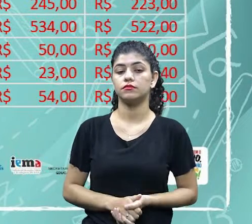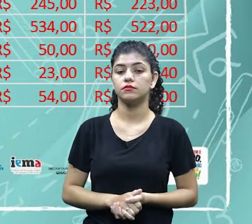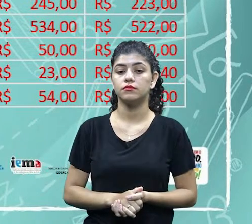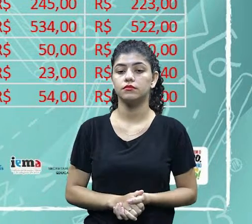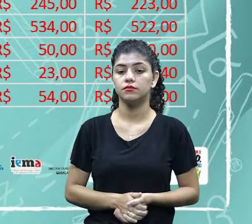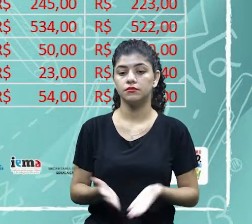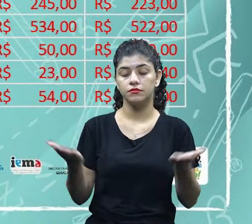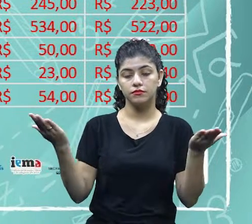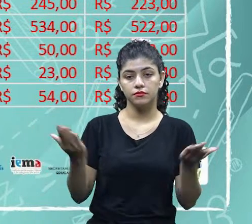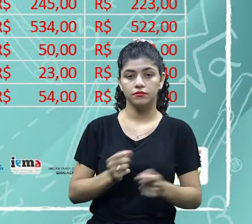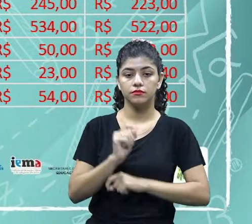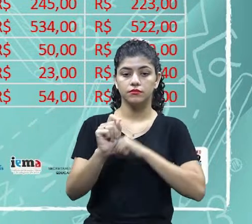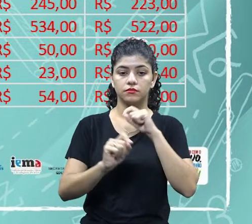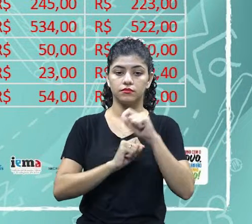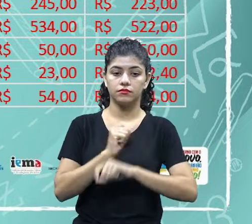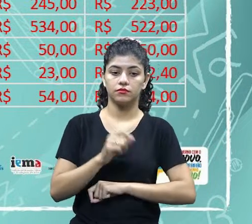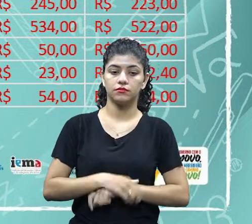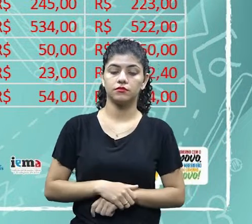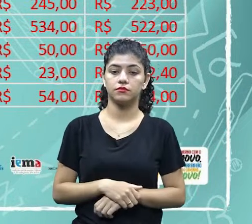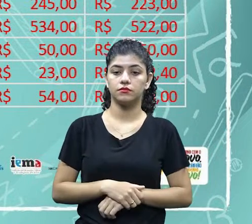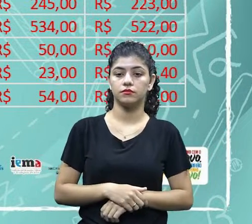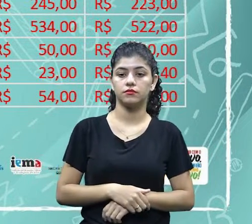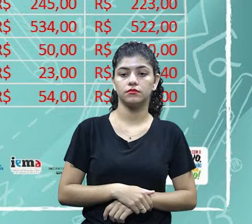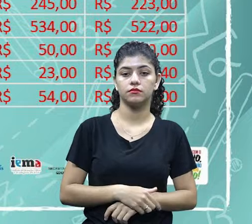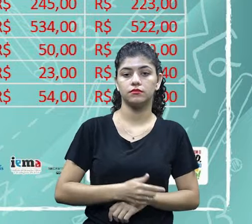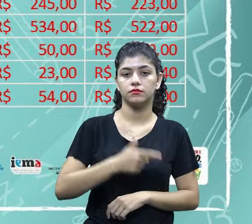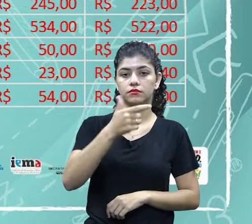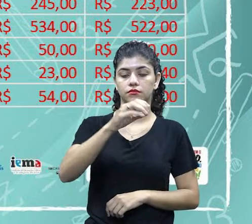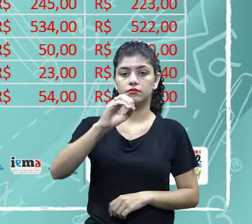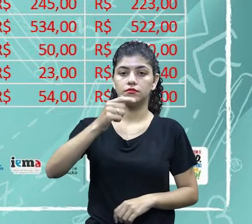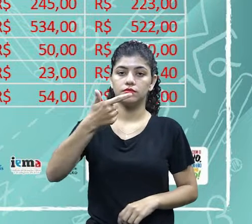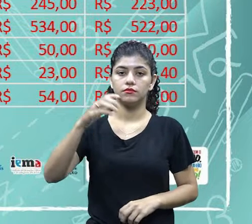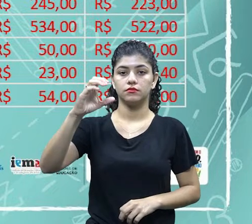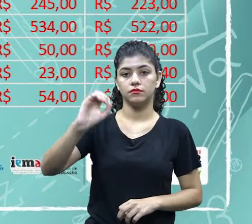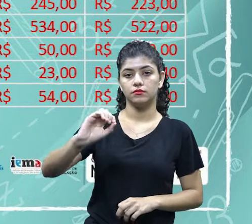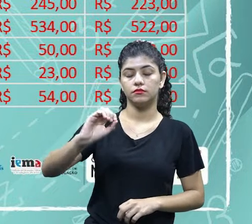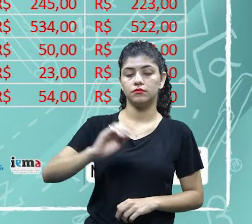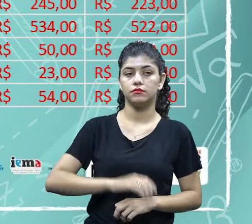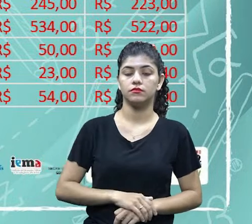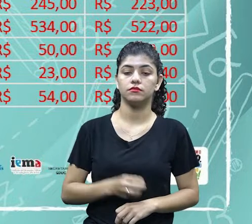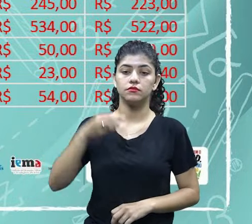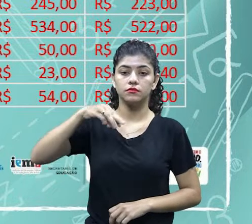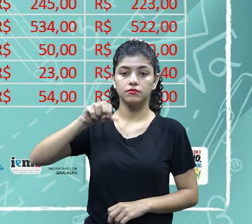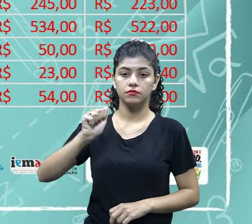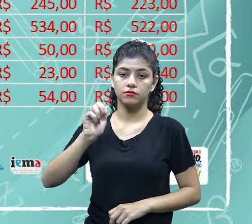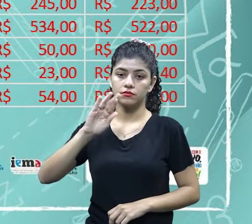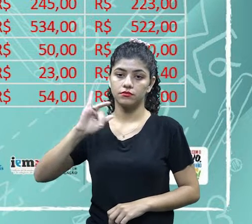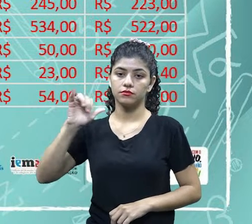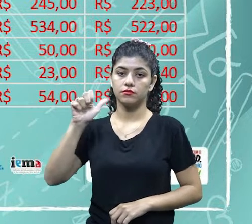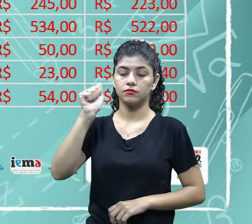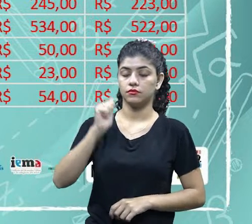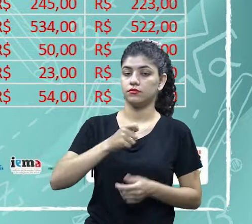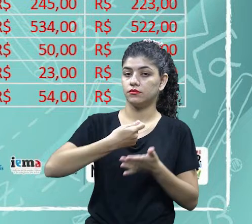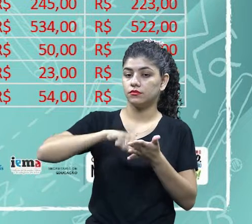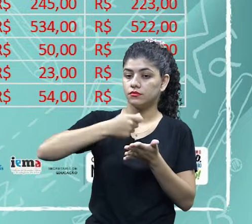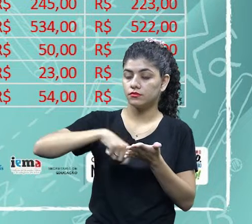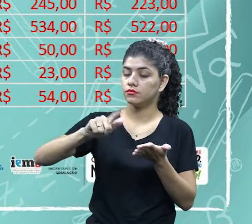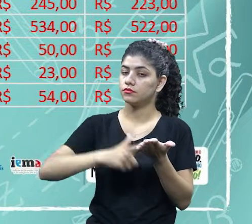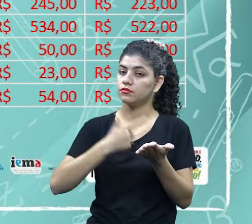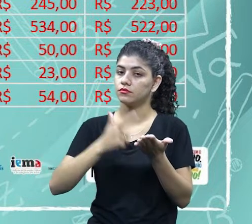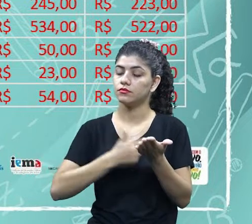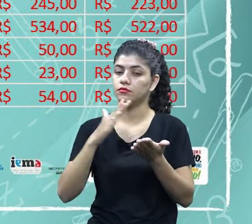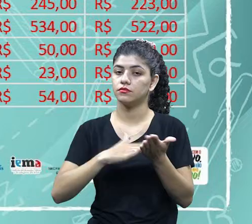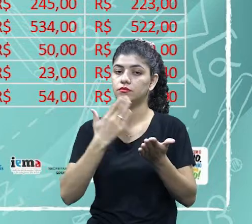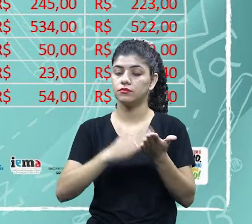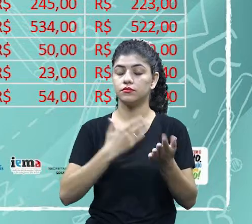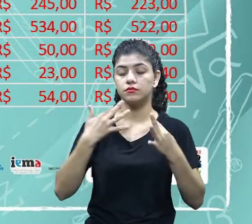primeiro semestre de 2020, né, Dona Maria anotou no caderno todas as